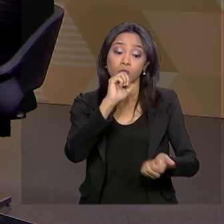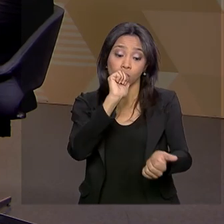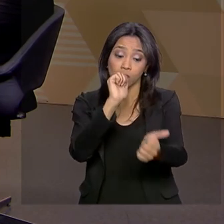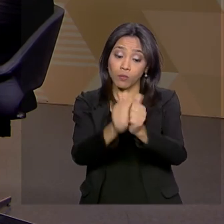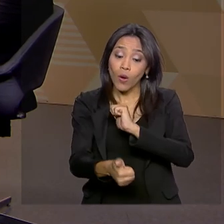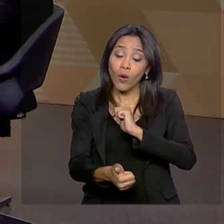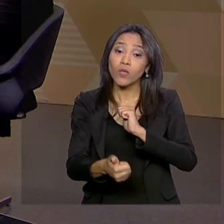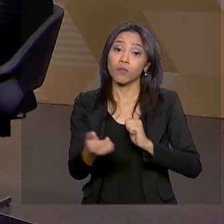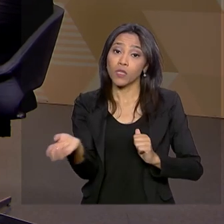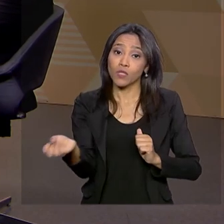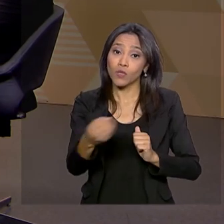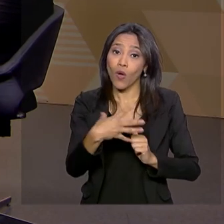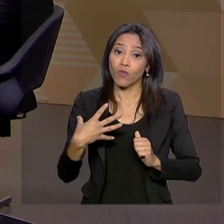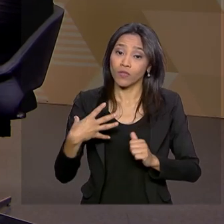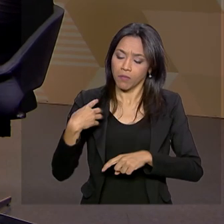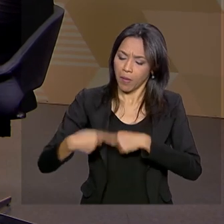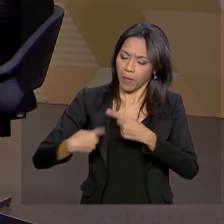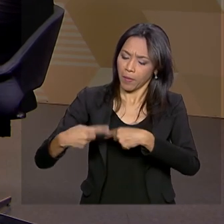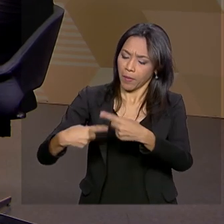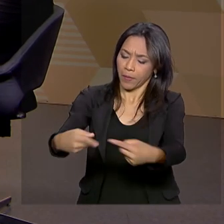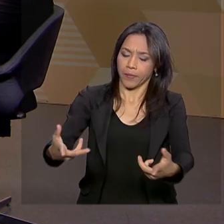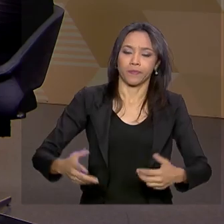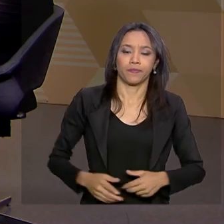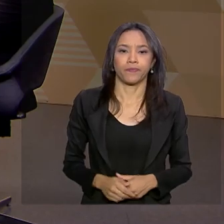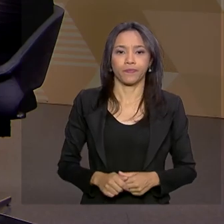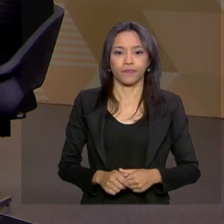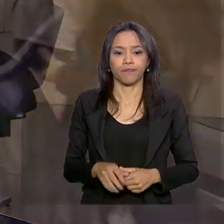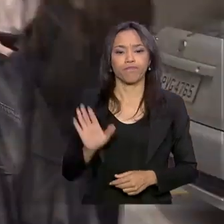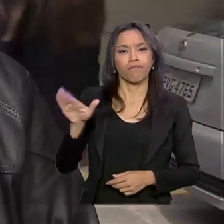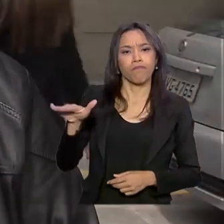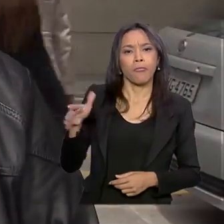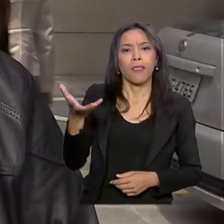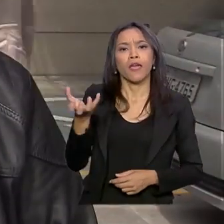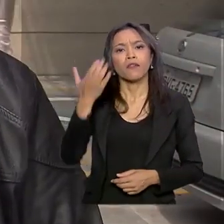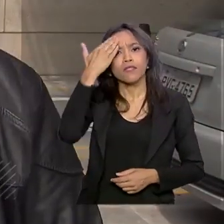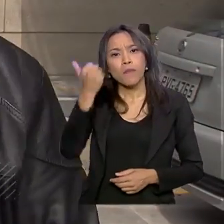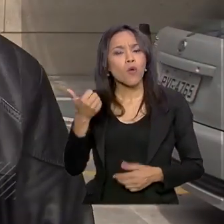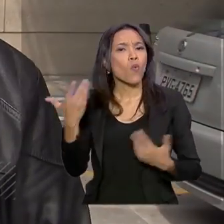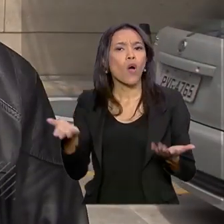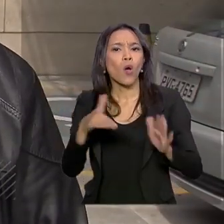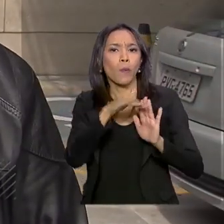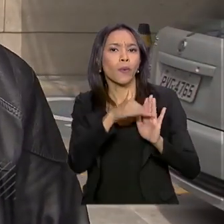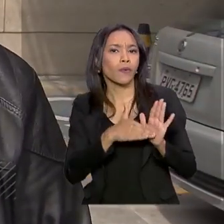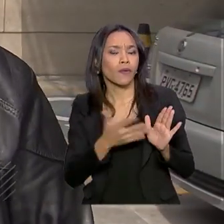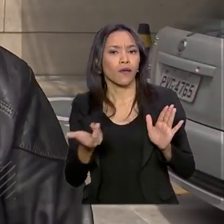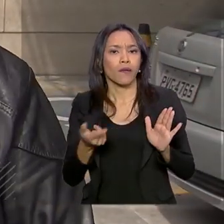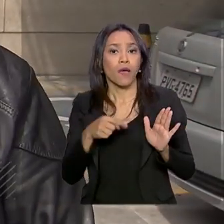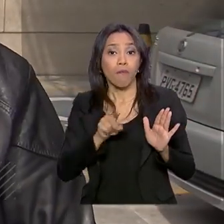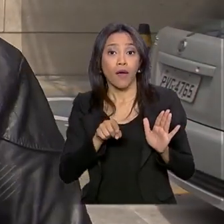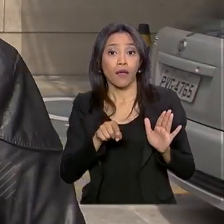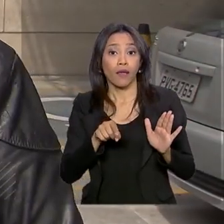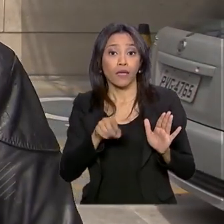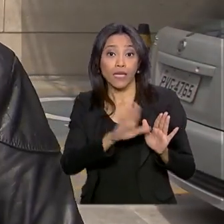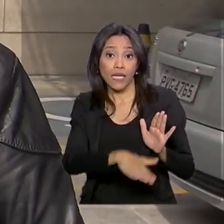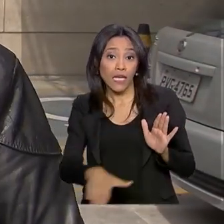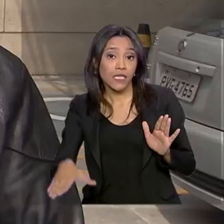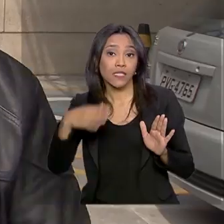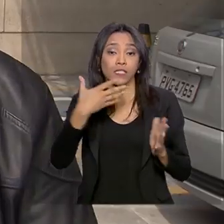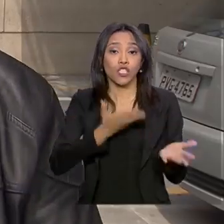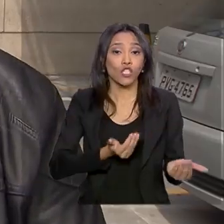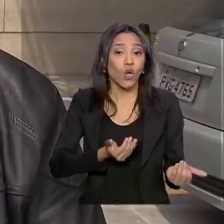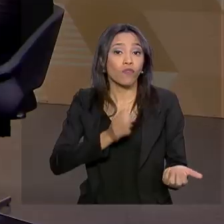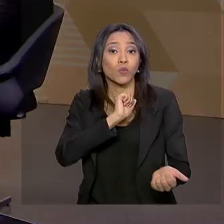para as novas gerações. Vamos ouvi-la. Eu queria saber qual que é o programa que está sendo desenvolvido para crianças e jovens